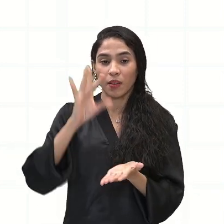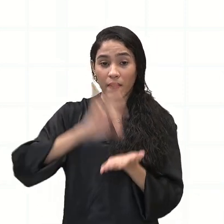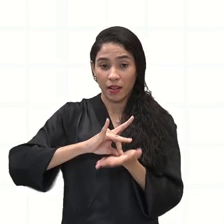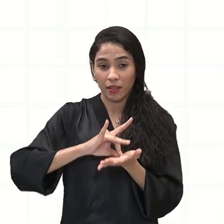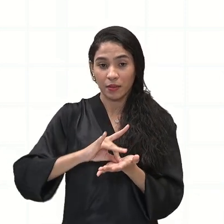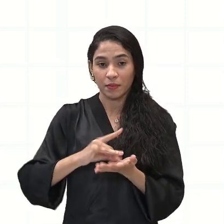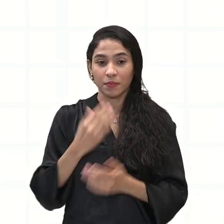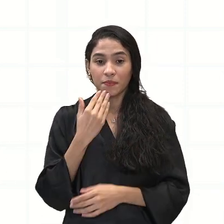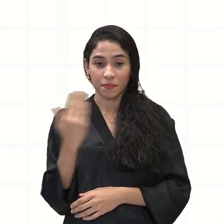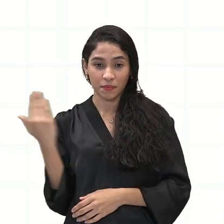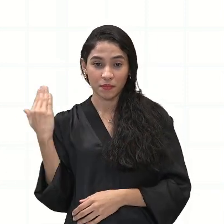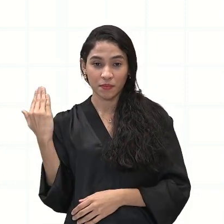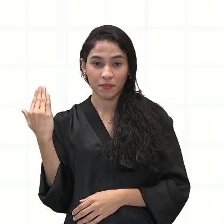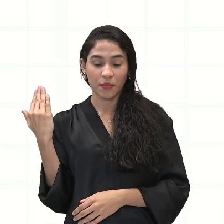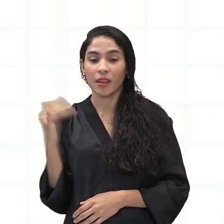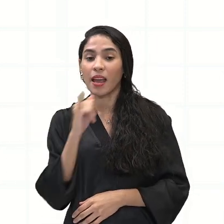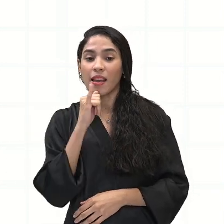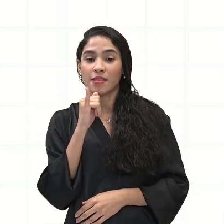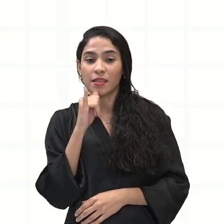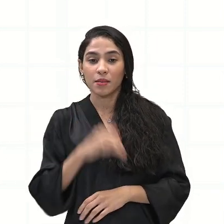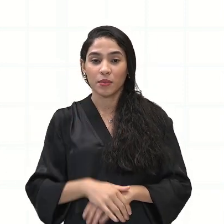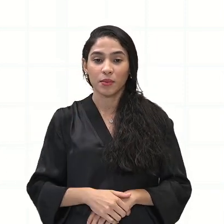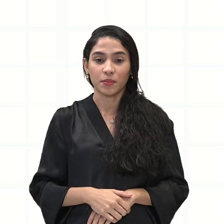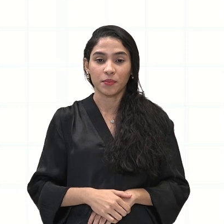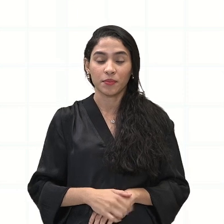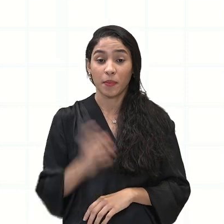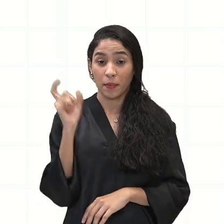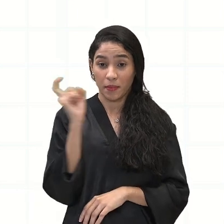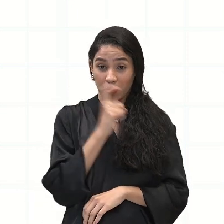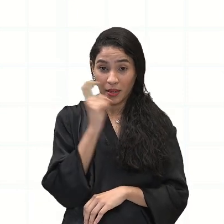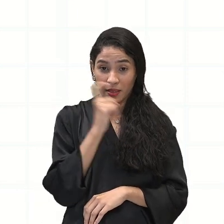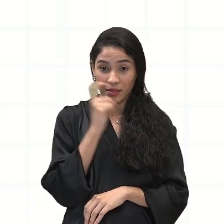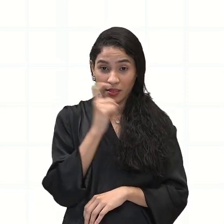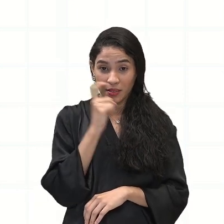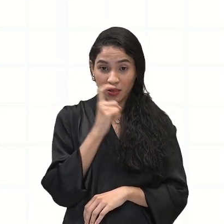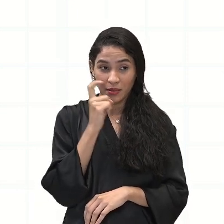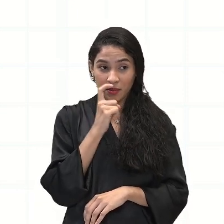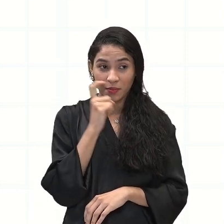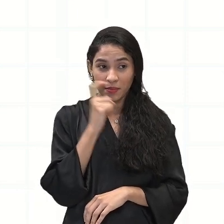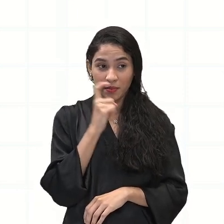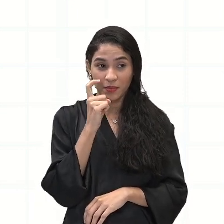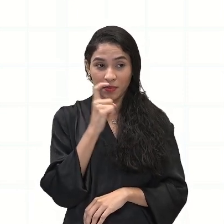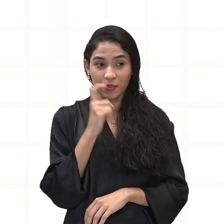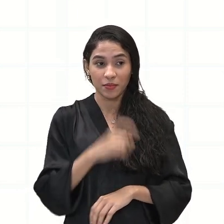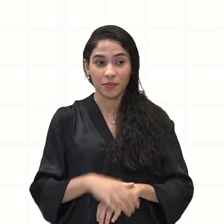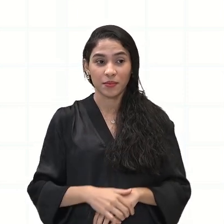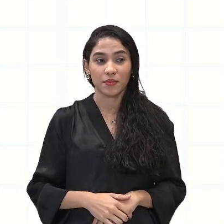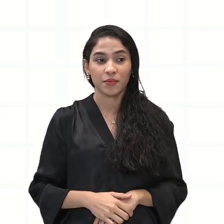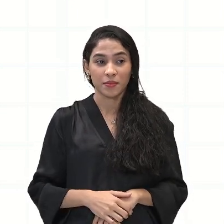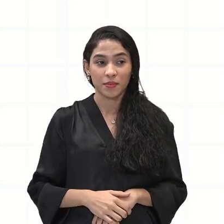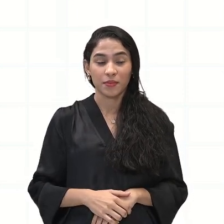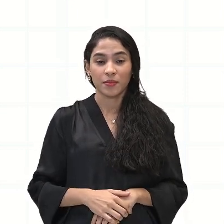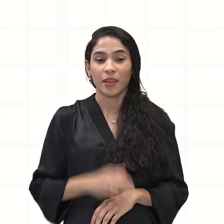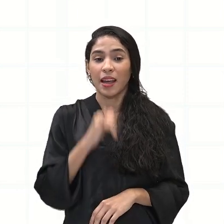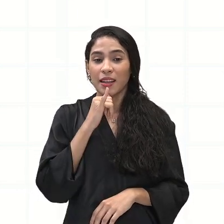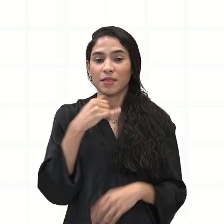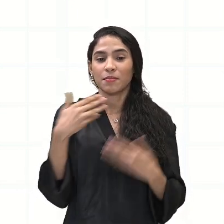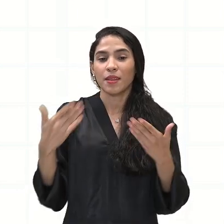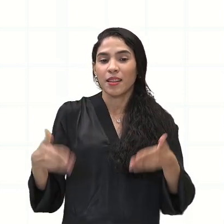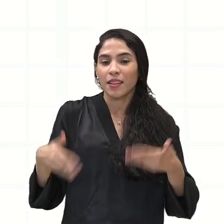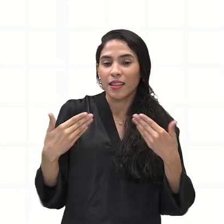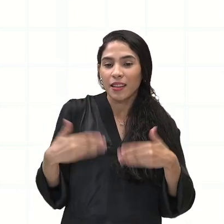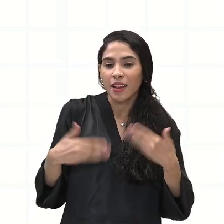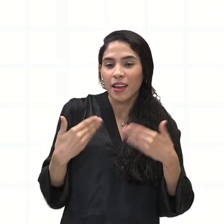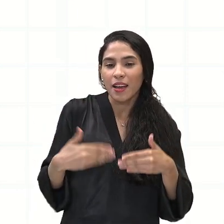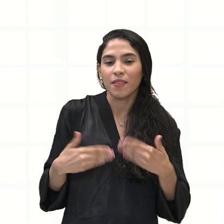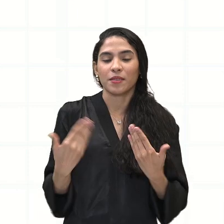verdade está suavizando a mentira. Quando esse contexto ele fala que